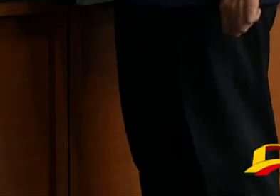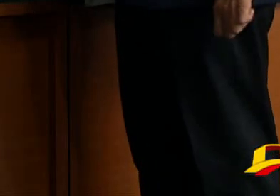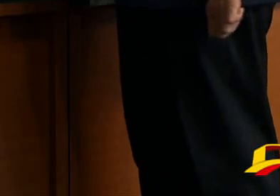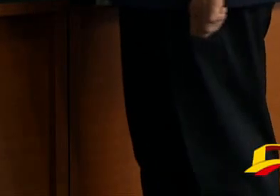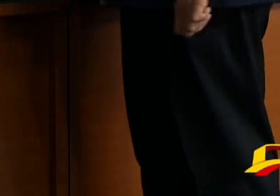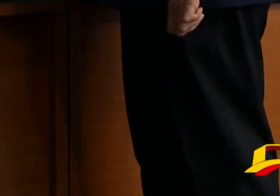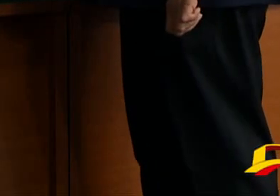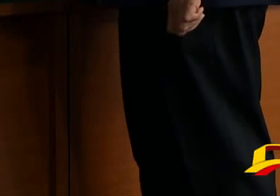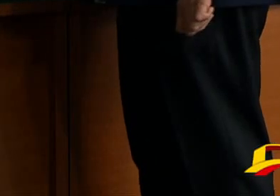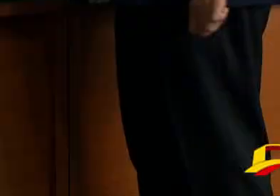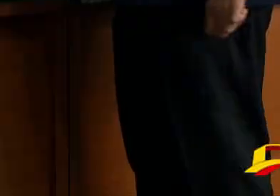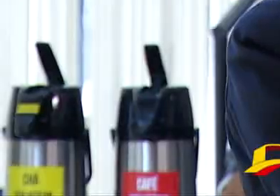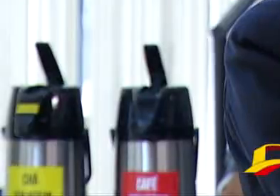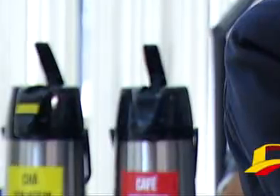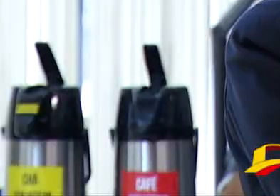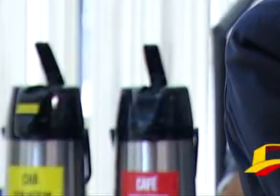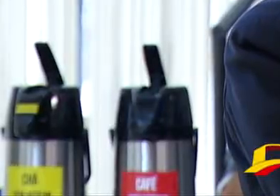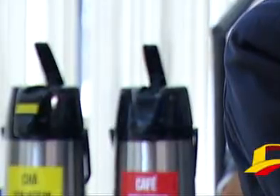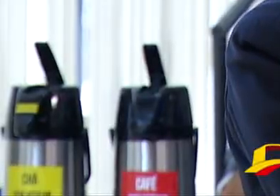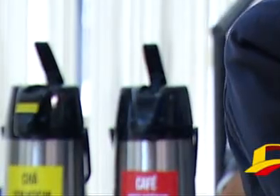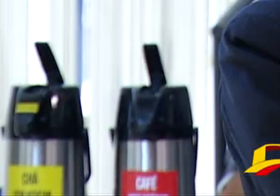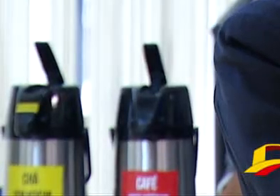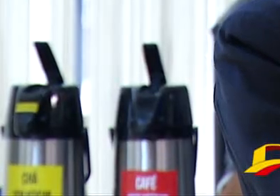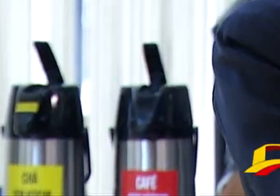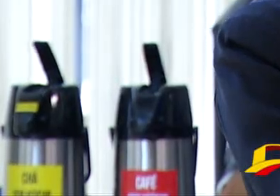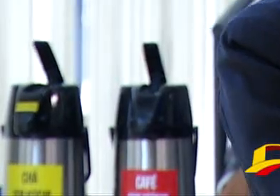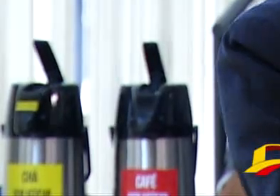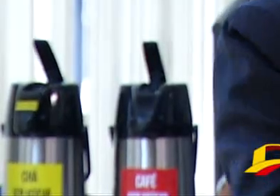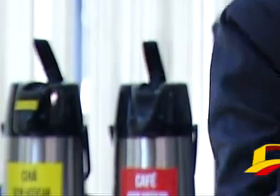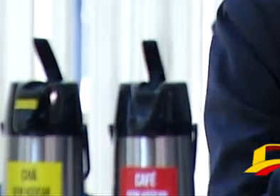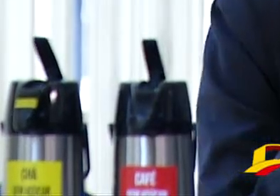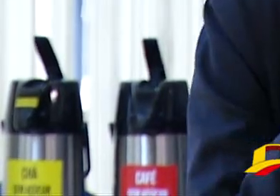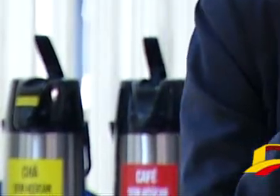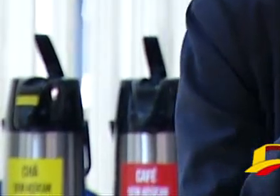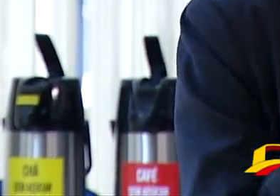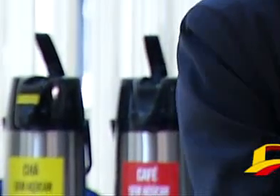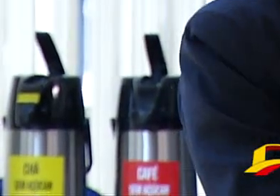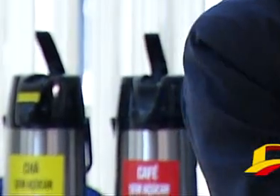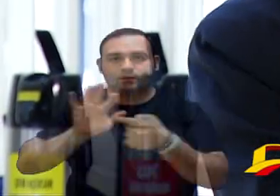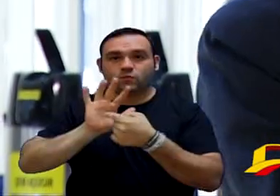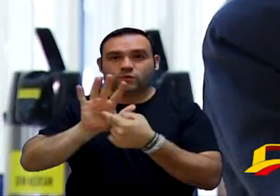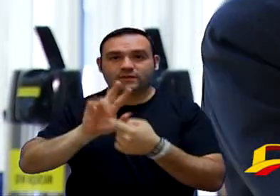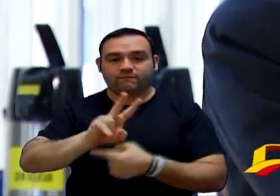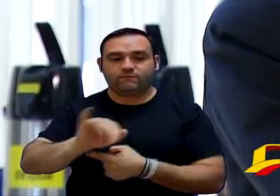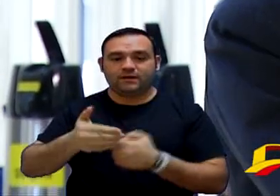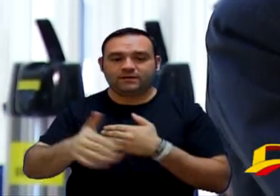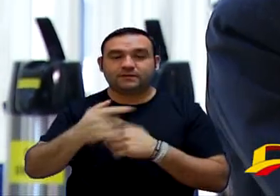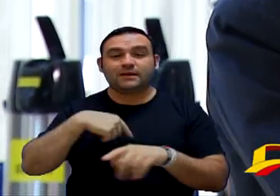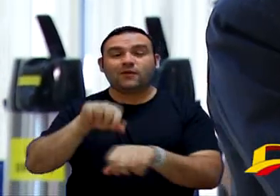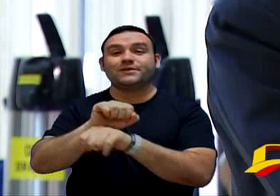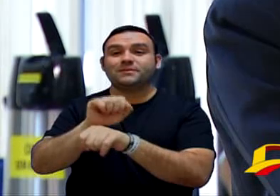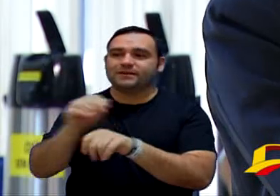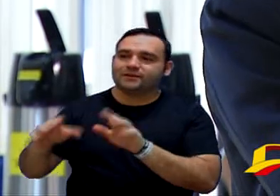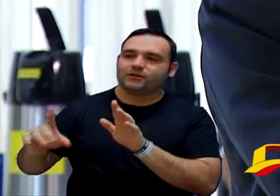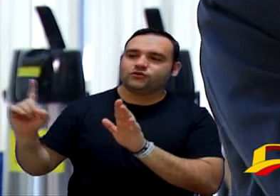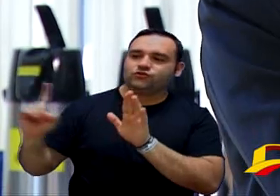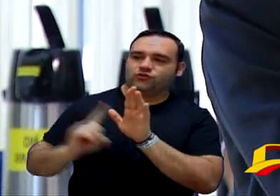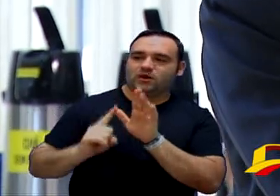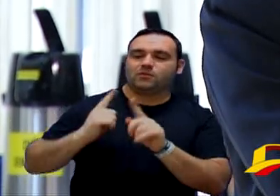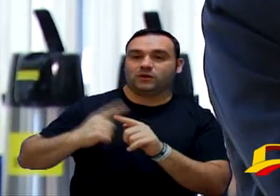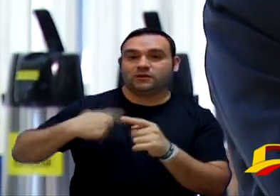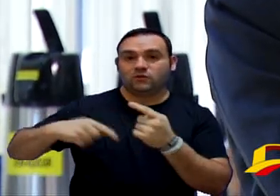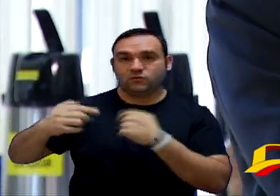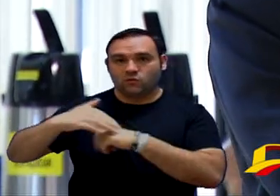Vereador Cristiano Passos sobre projeto em segunda discussão eu vou apresentar tava esperando o senhor chegar para Que